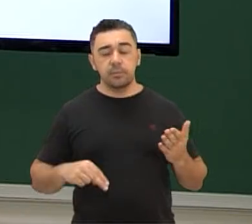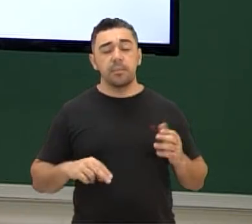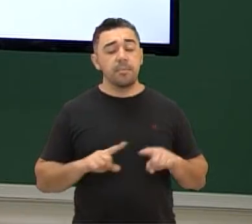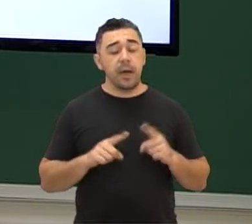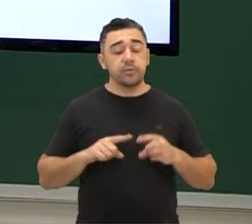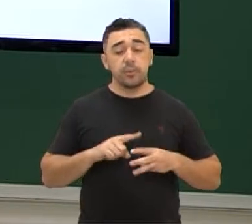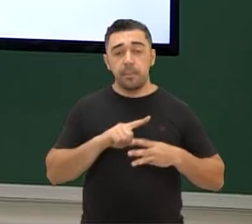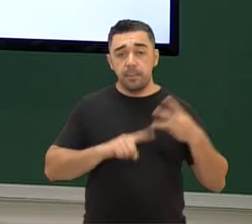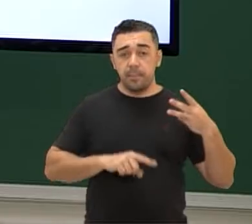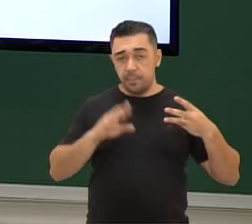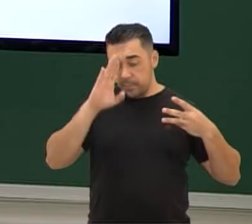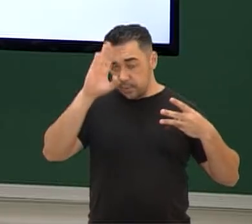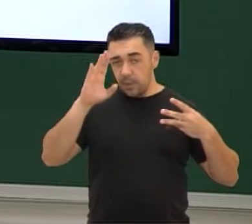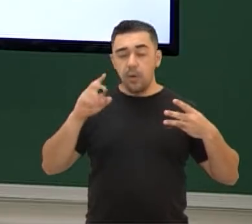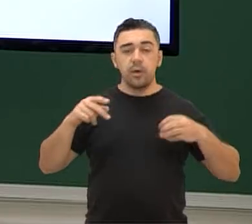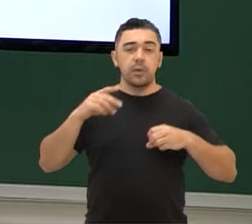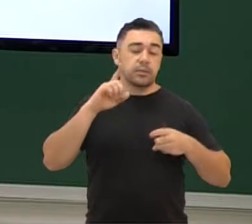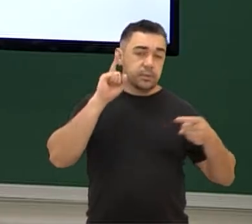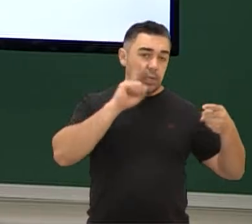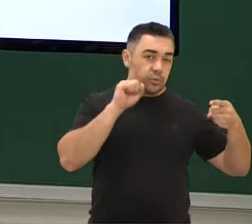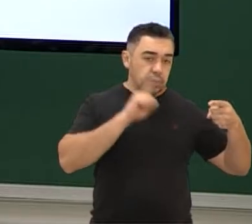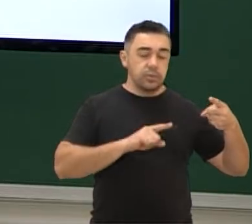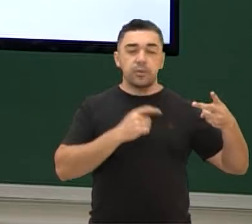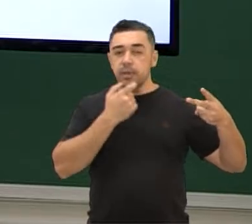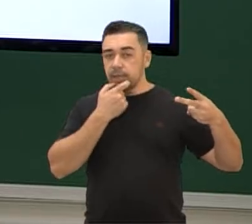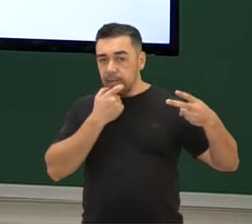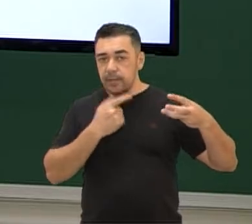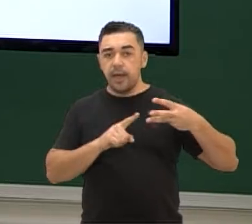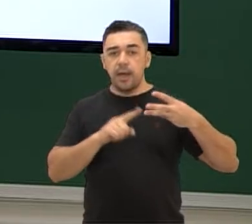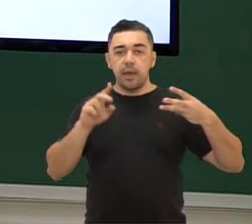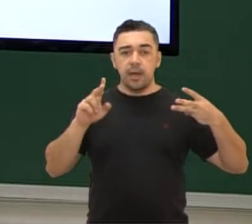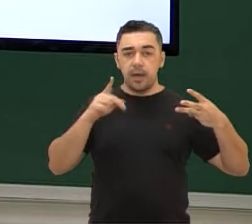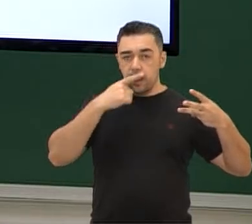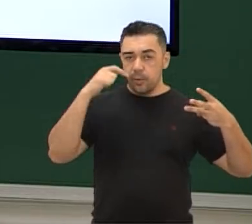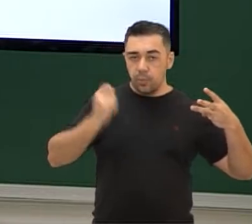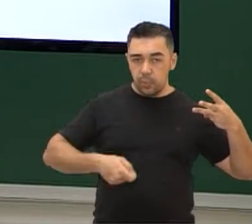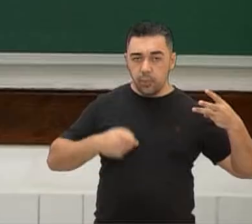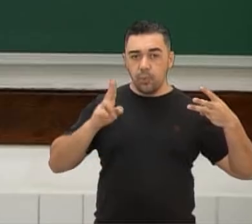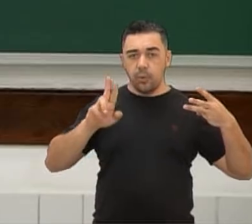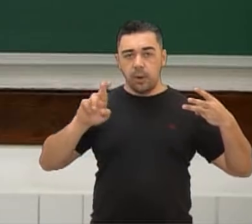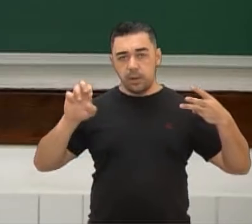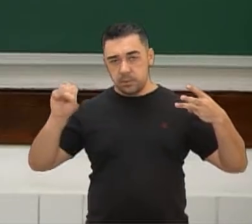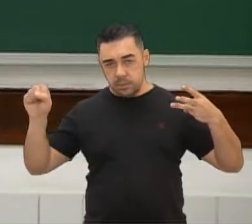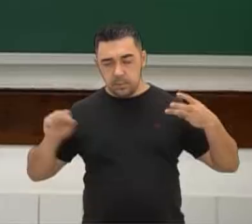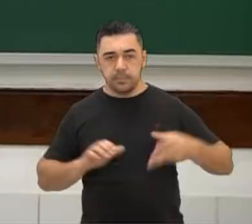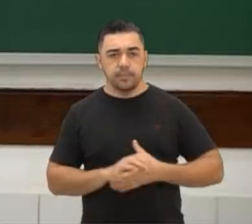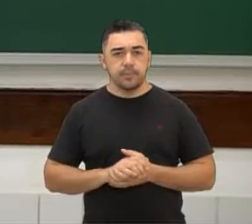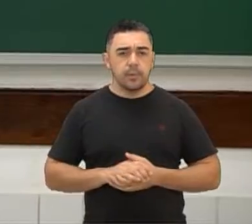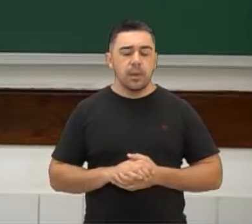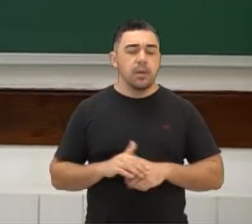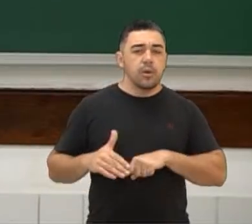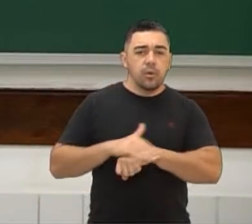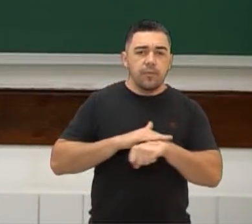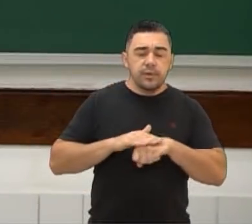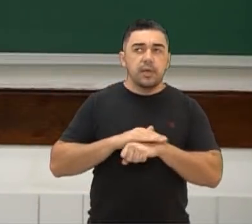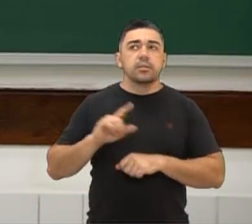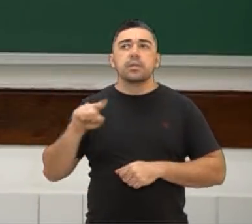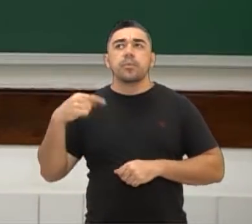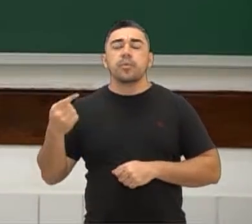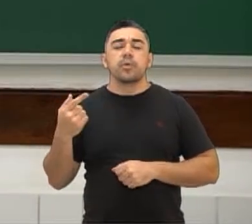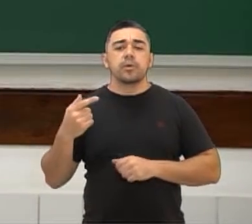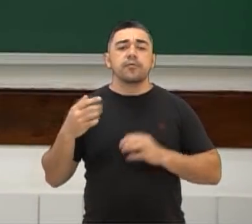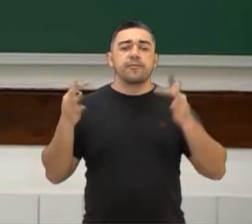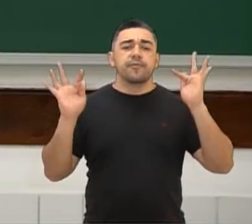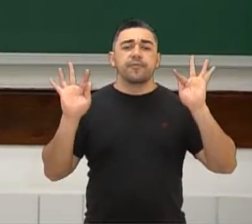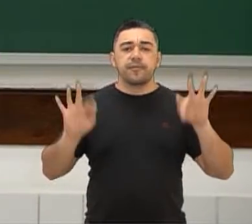3, Estados Unidos, Inglaterra e União Soviética. O objetivo dessa conferência, discutir os rumos do mundo após a guerra. Os